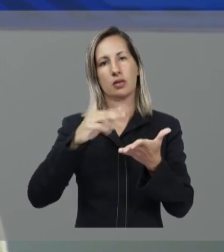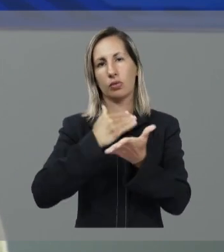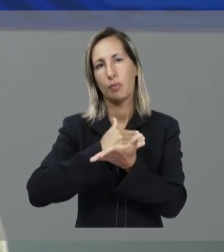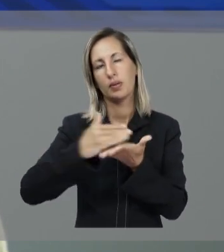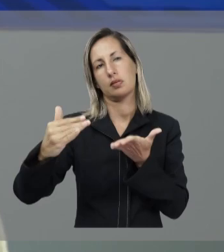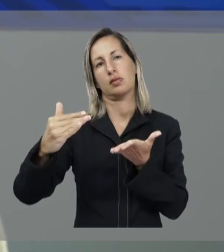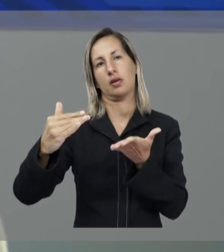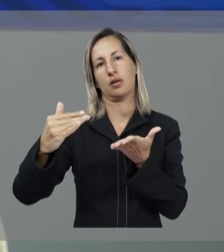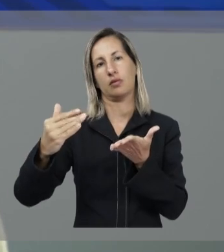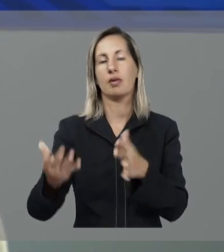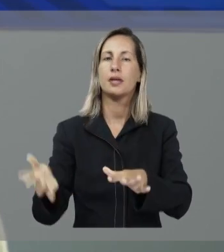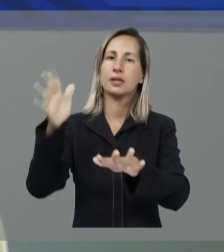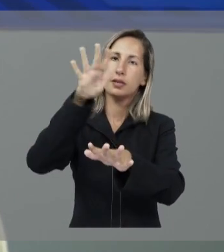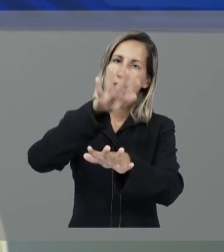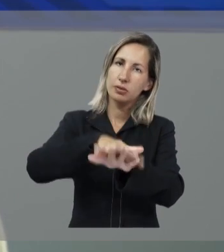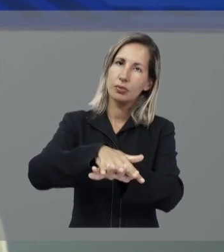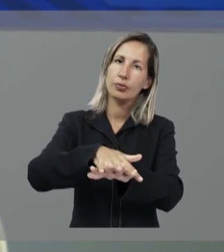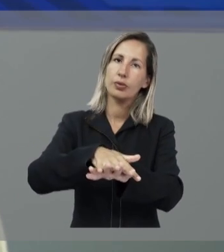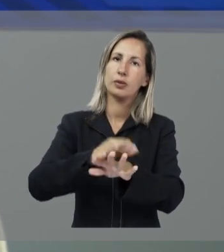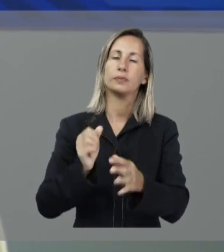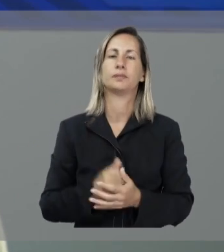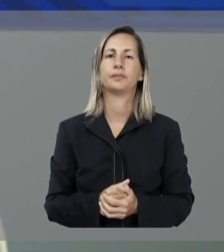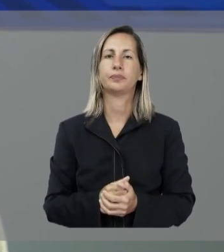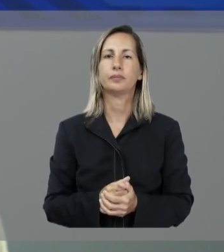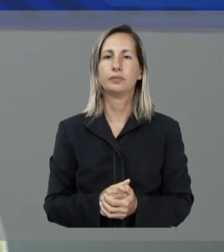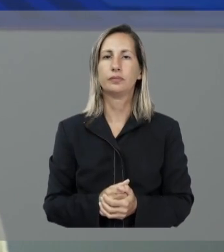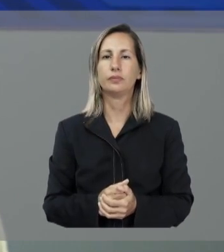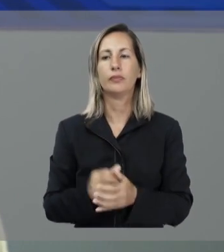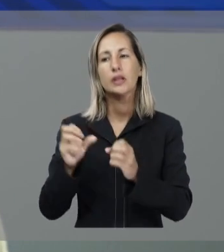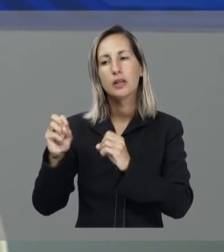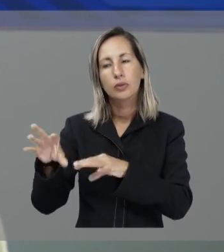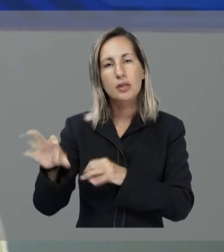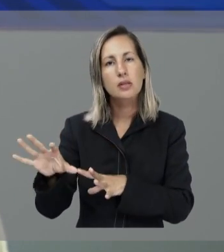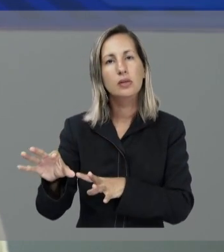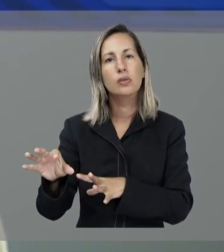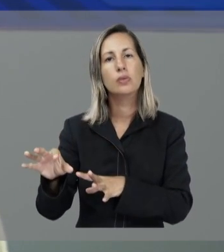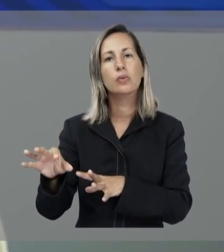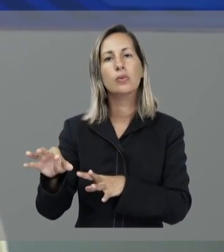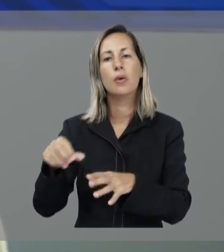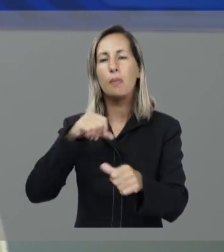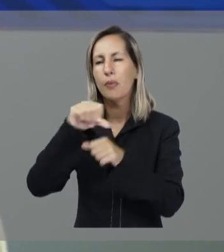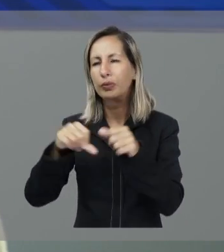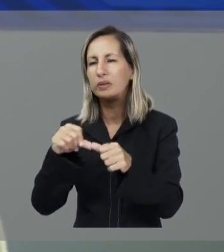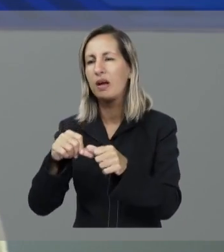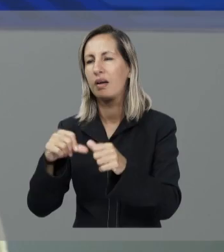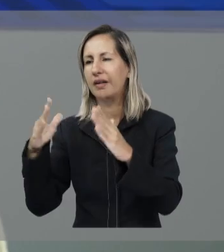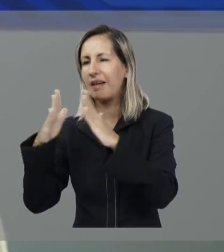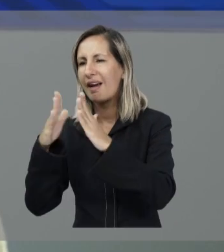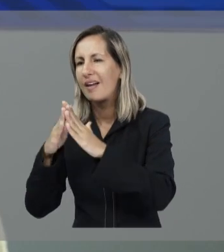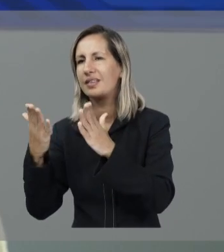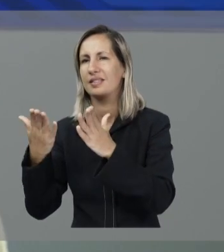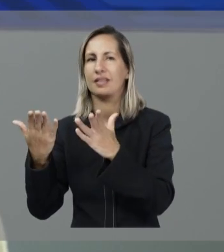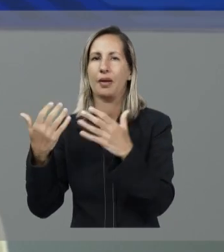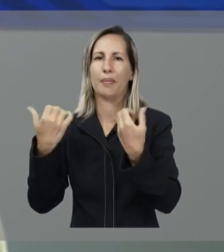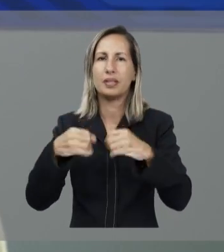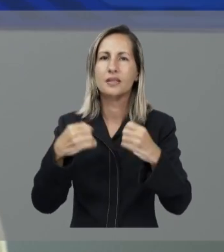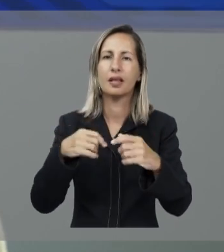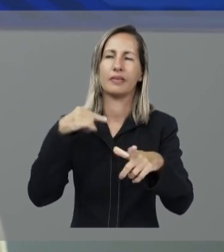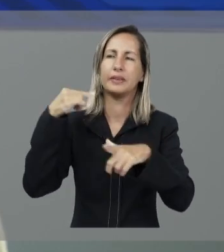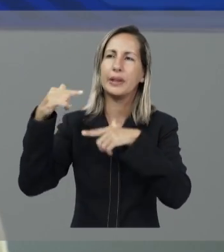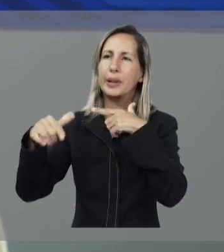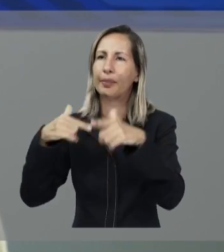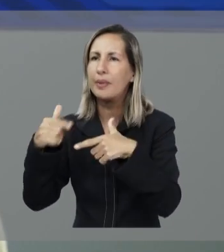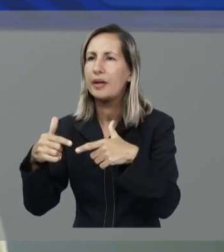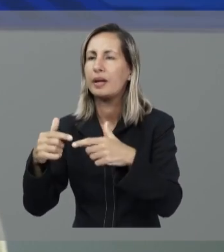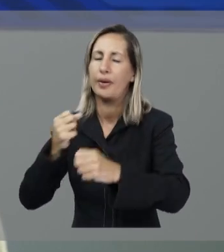elas começaram a ser inseridas no contexto educacional. Quando elas saíram daquele modelo de dona de casa, né, que tinha que